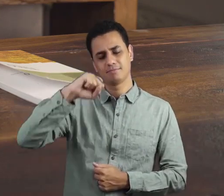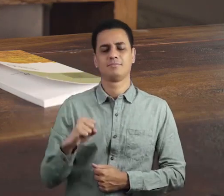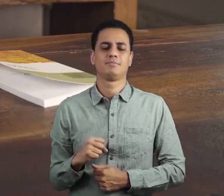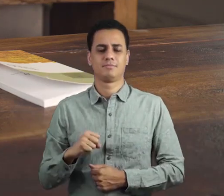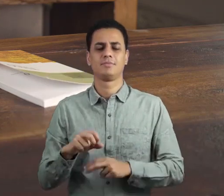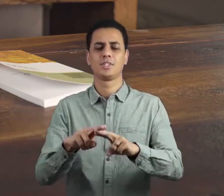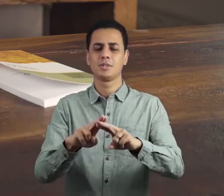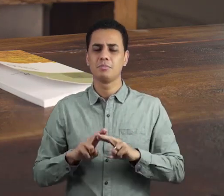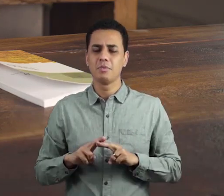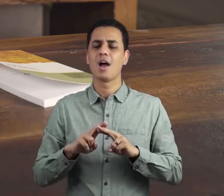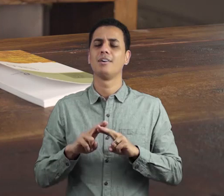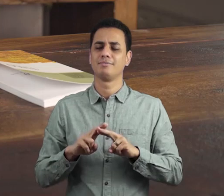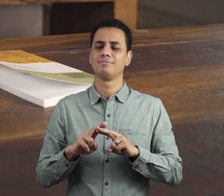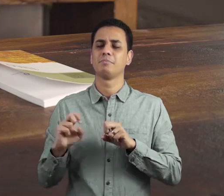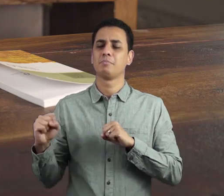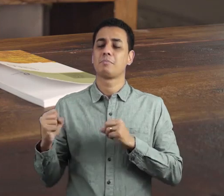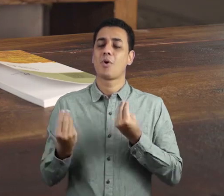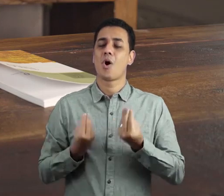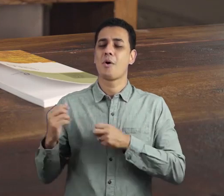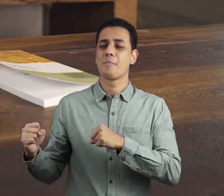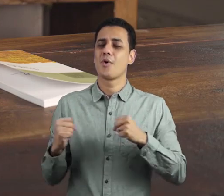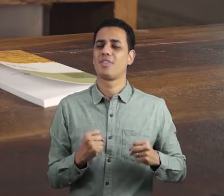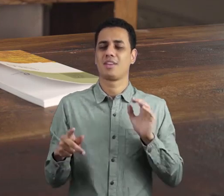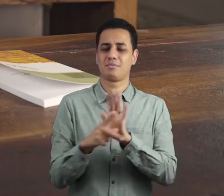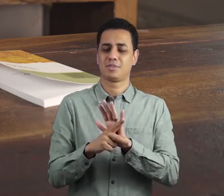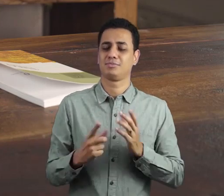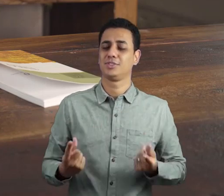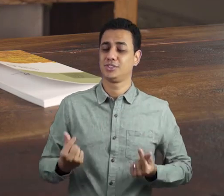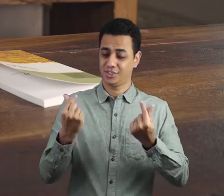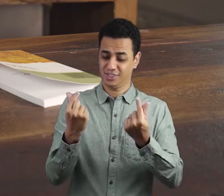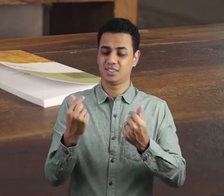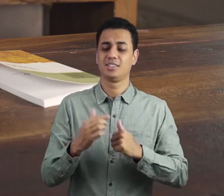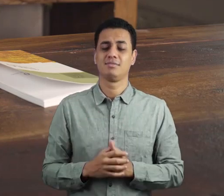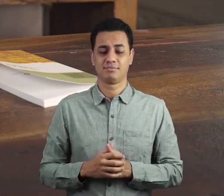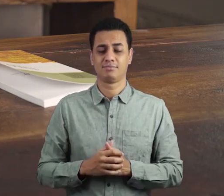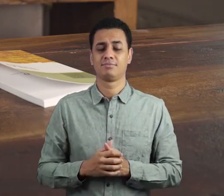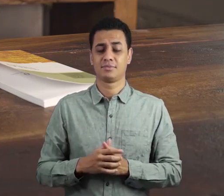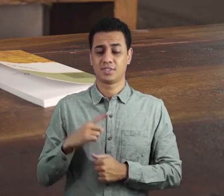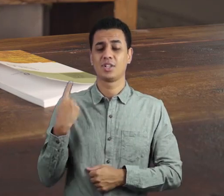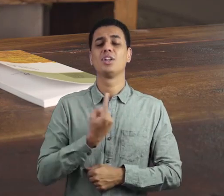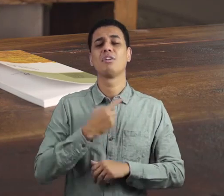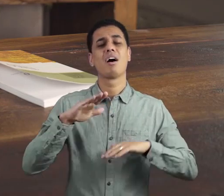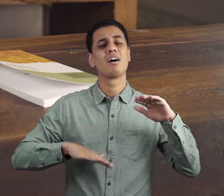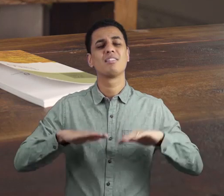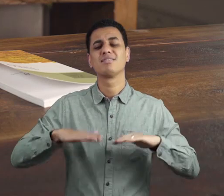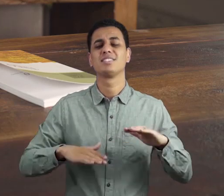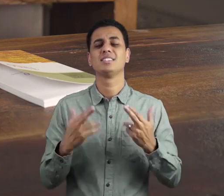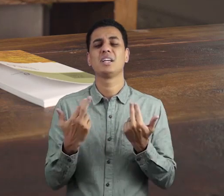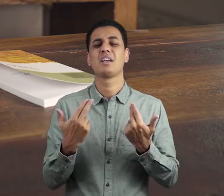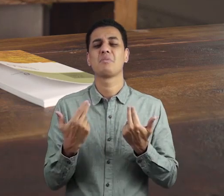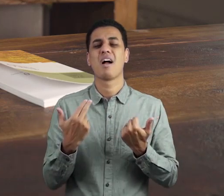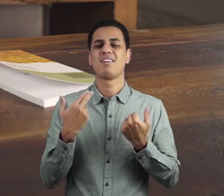nossas decisões, nossas relações interpessoais. Pai, hoje eu oro por aqueles que o Senhor tem